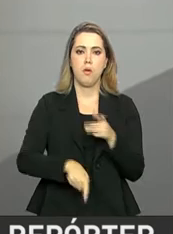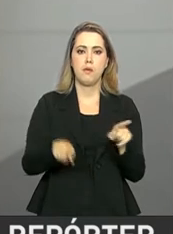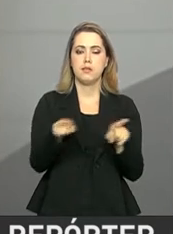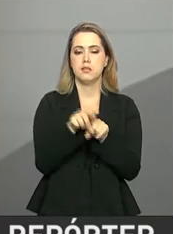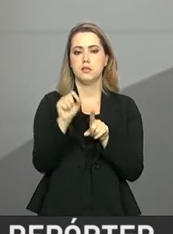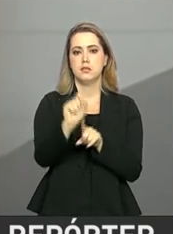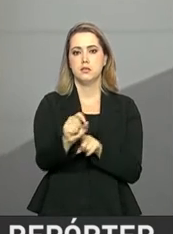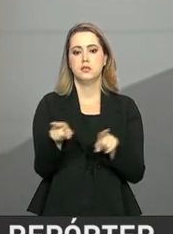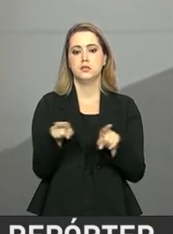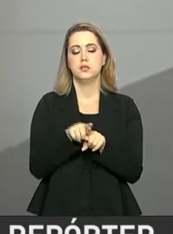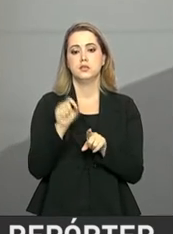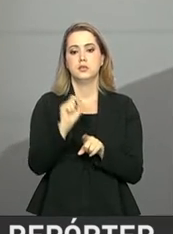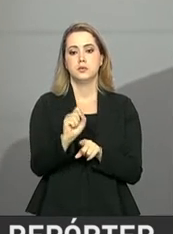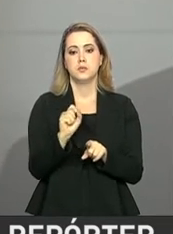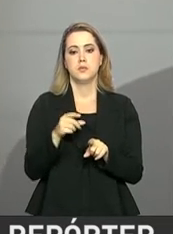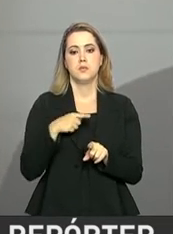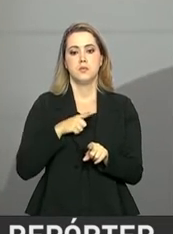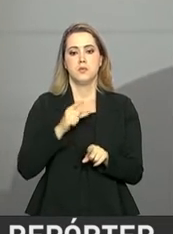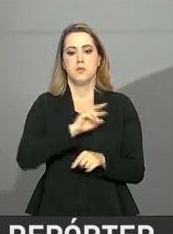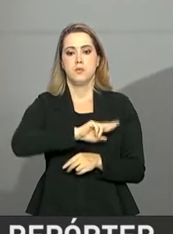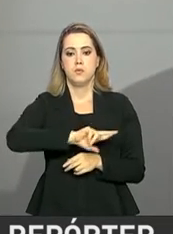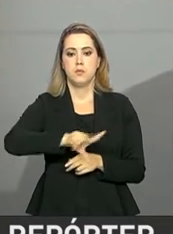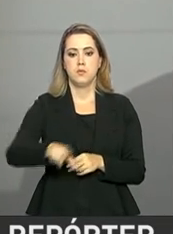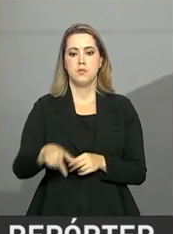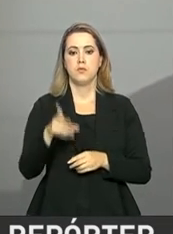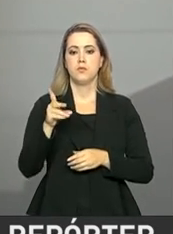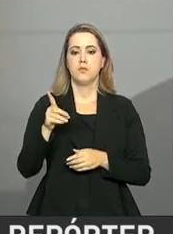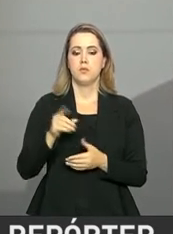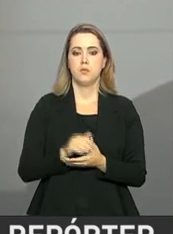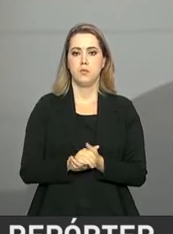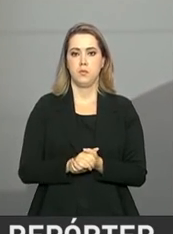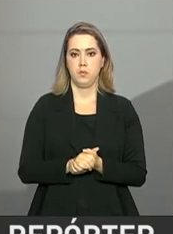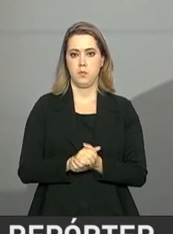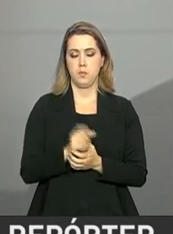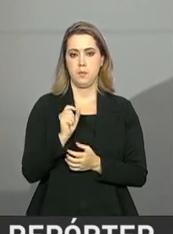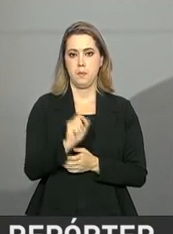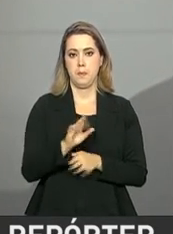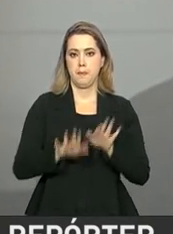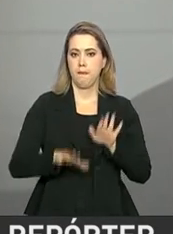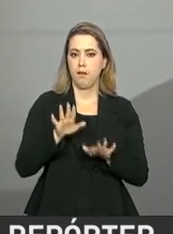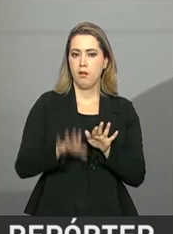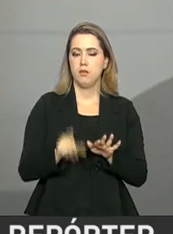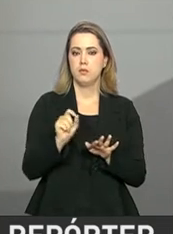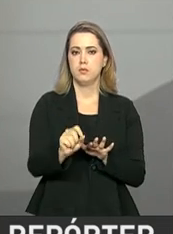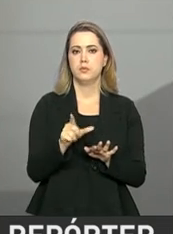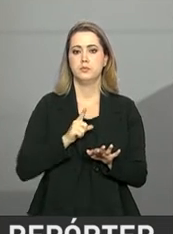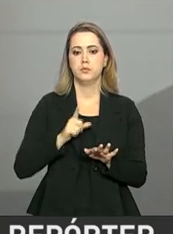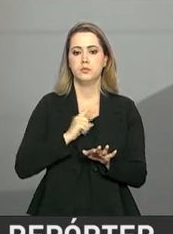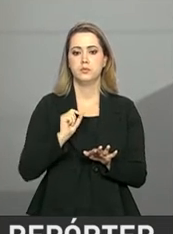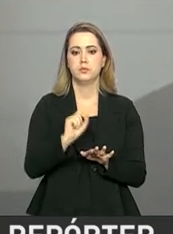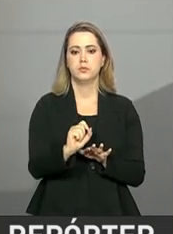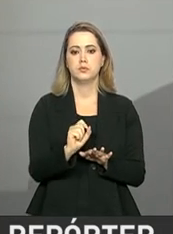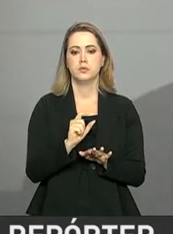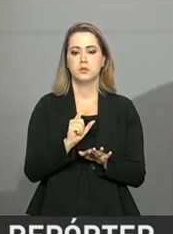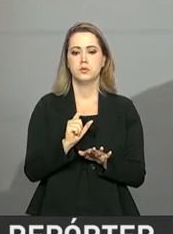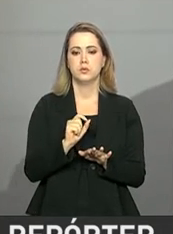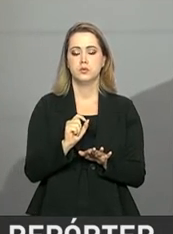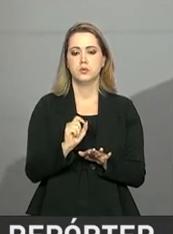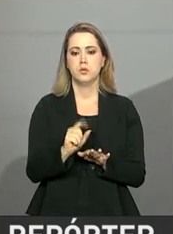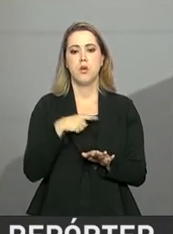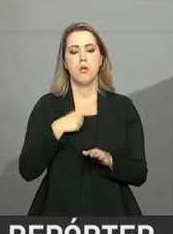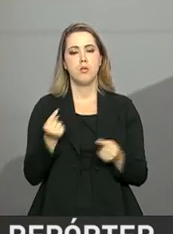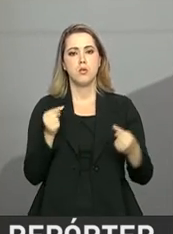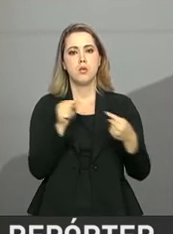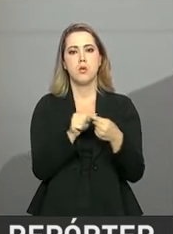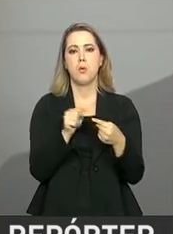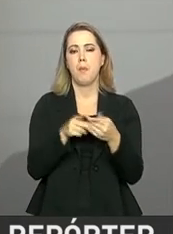facilitar a exportação, no sentido de medidas mais criteriosas, às vezes de antidumping, quer dizer, de